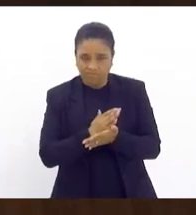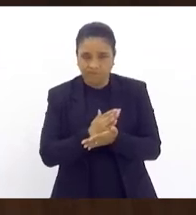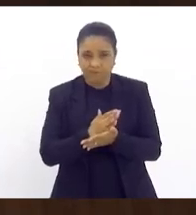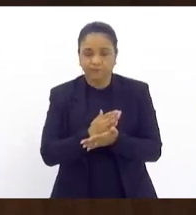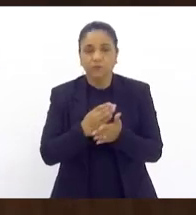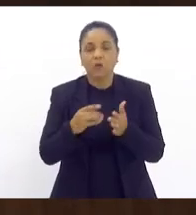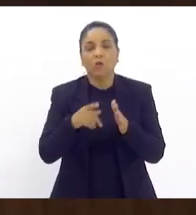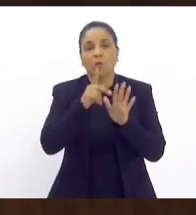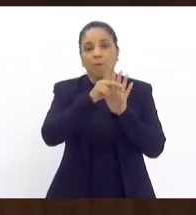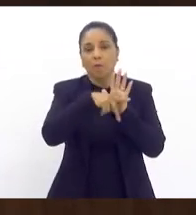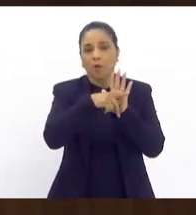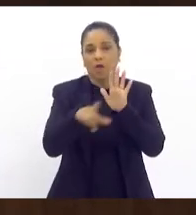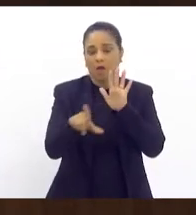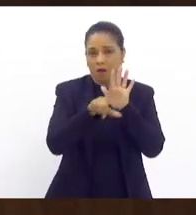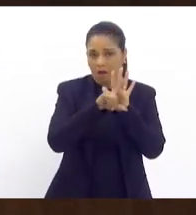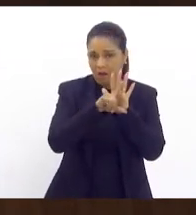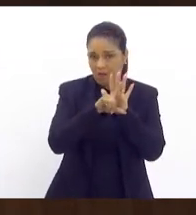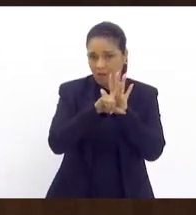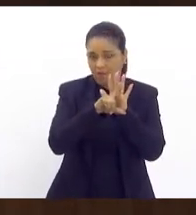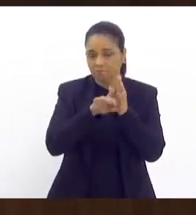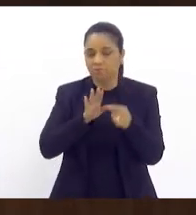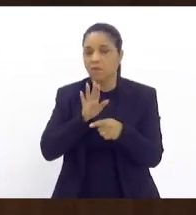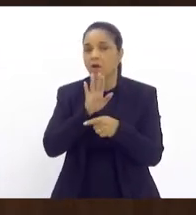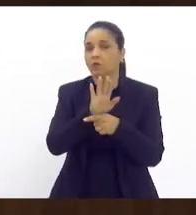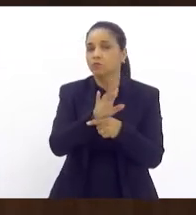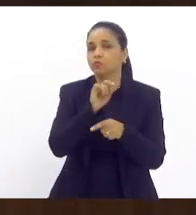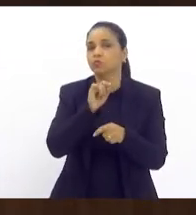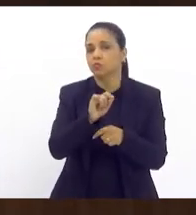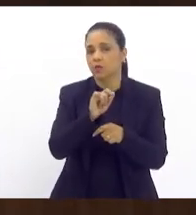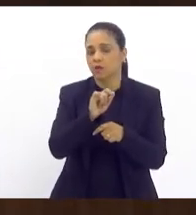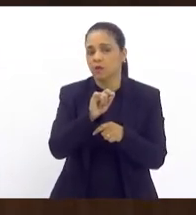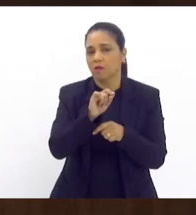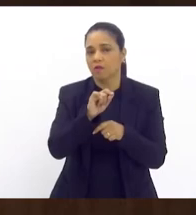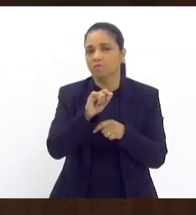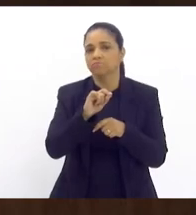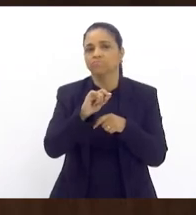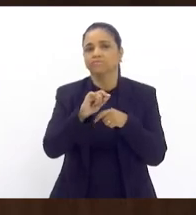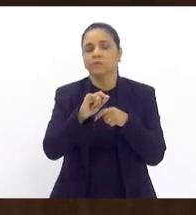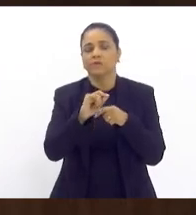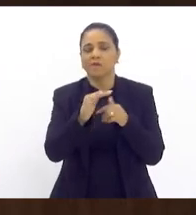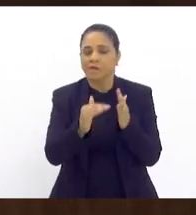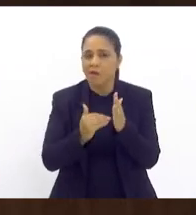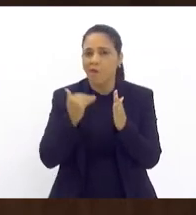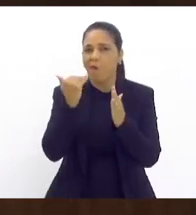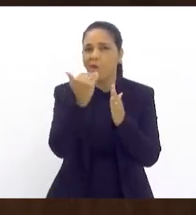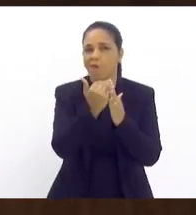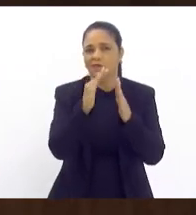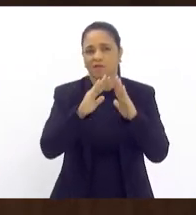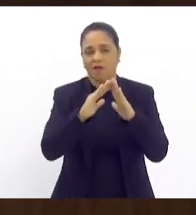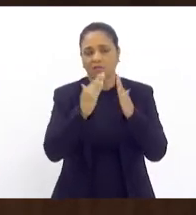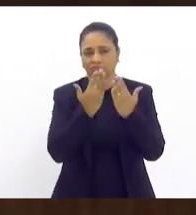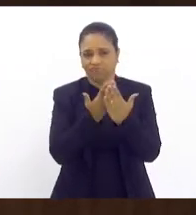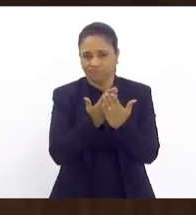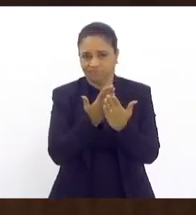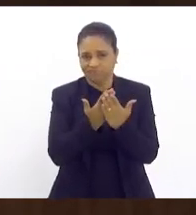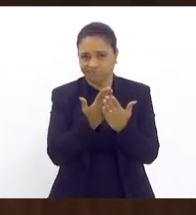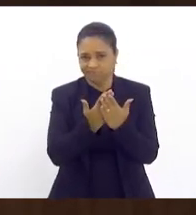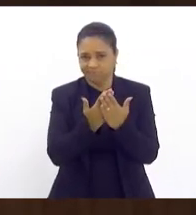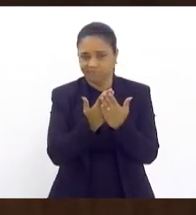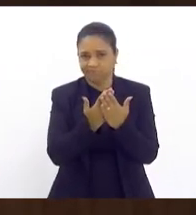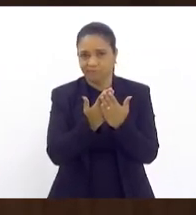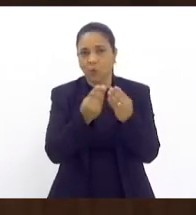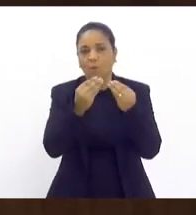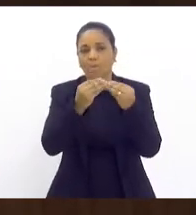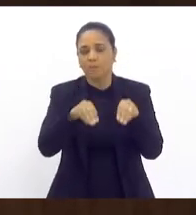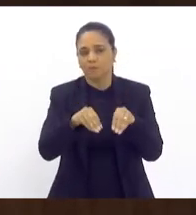de lei colabora em aumentar a estigmatização das escolas públicas E aí fica a pergunta que